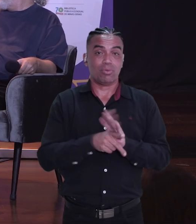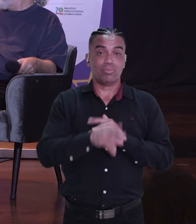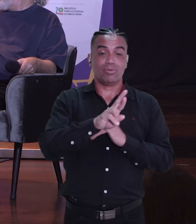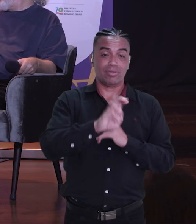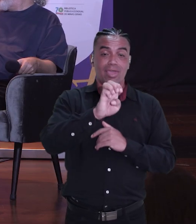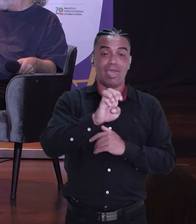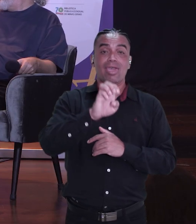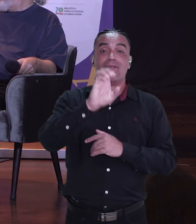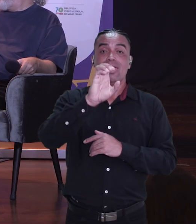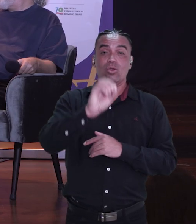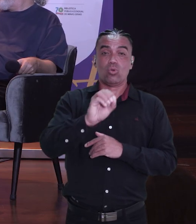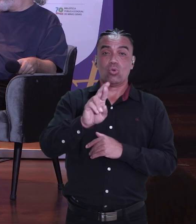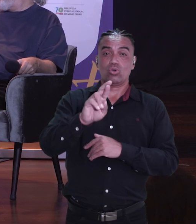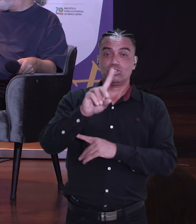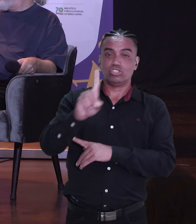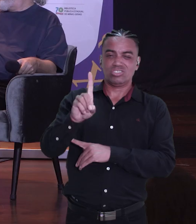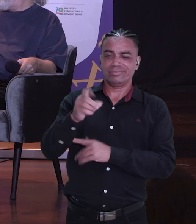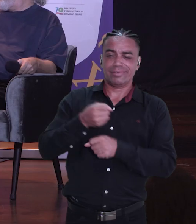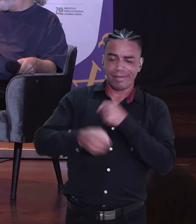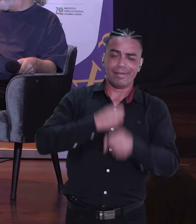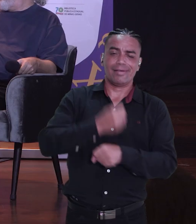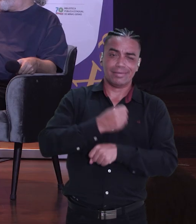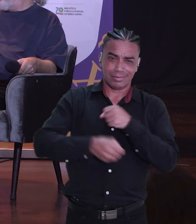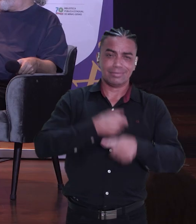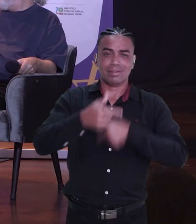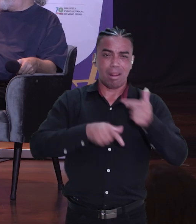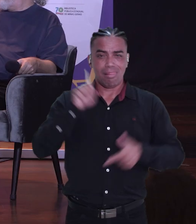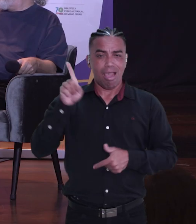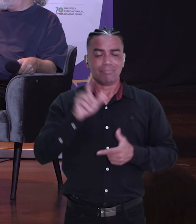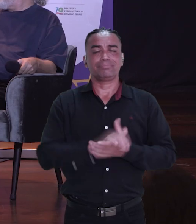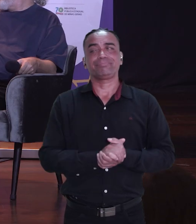pela Record, que eu fui durante muitos anos da Record. Então,